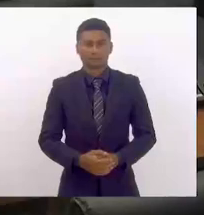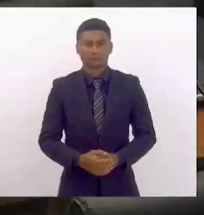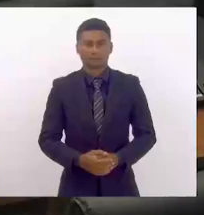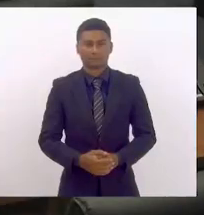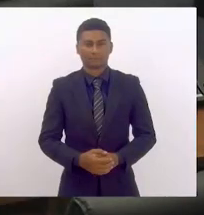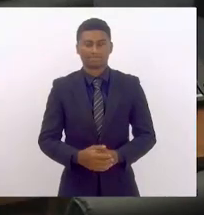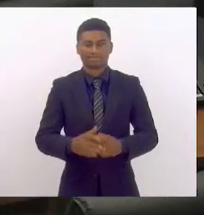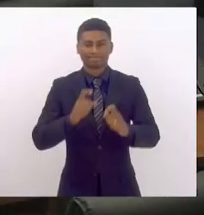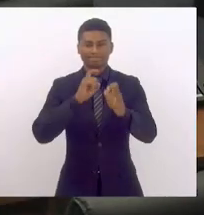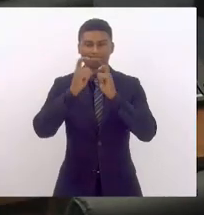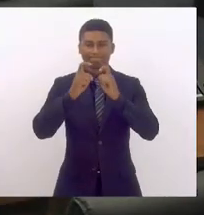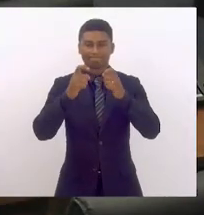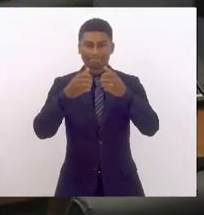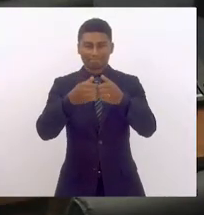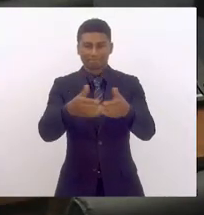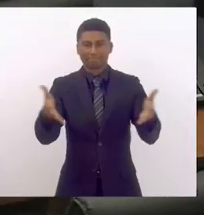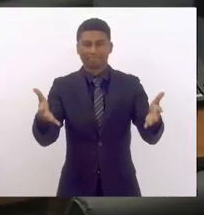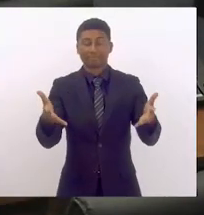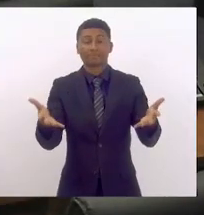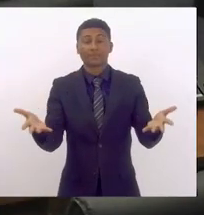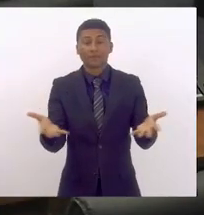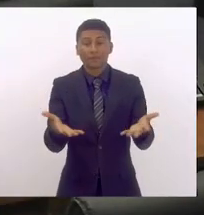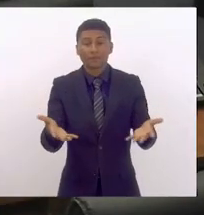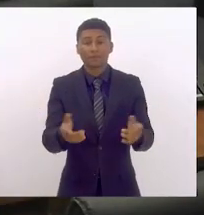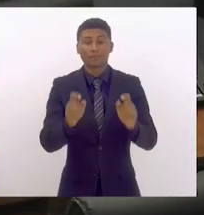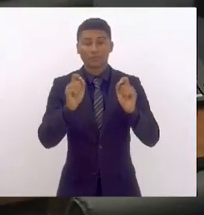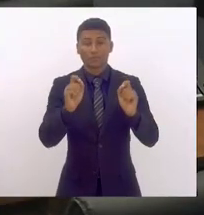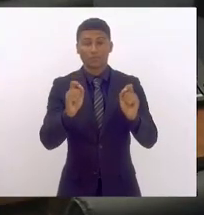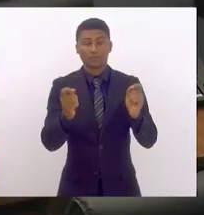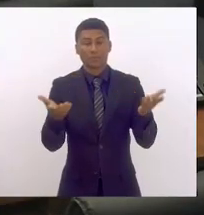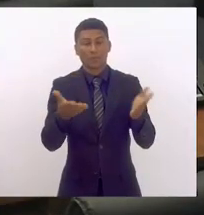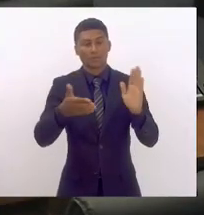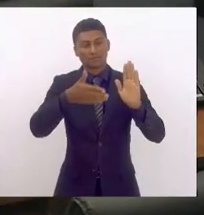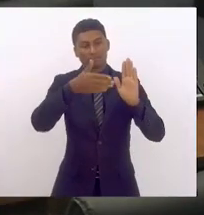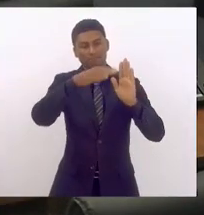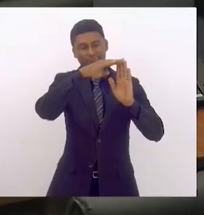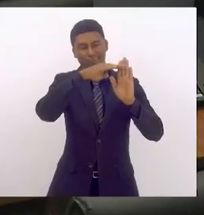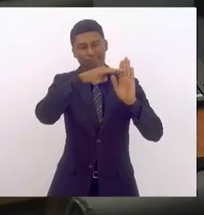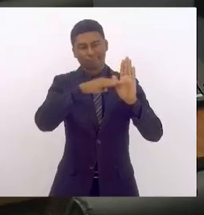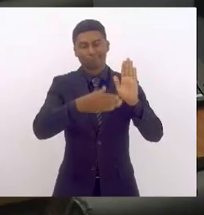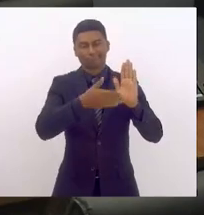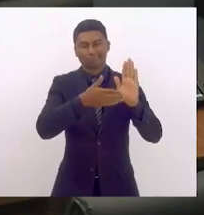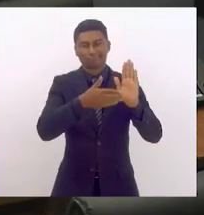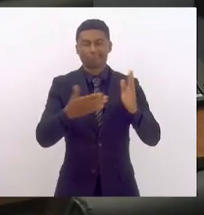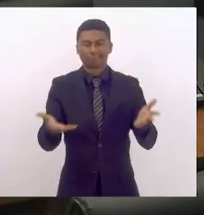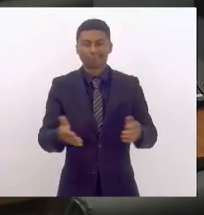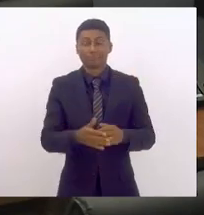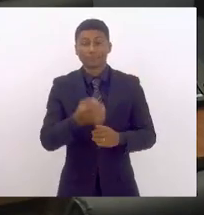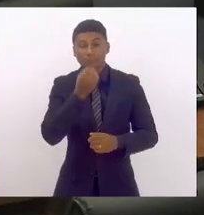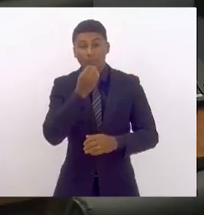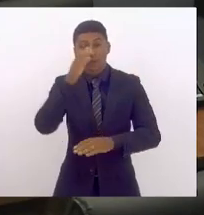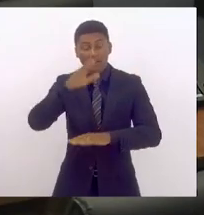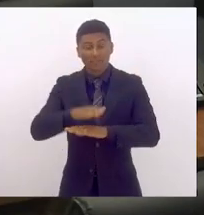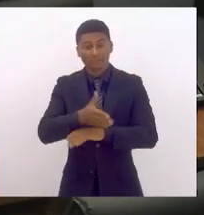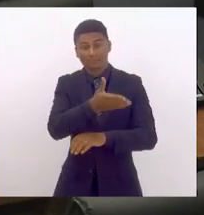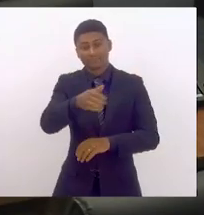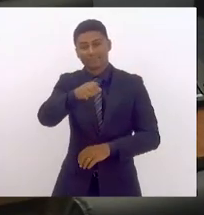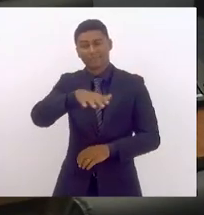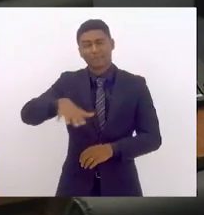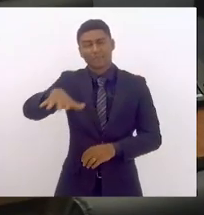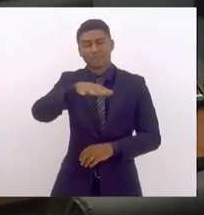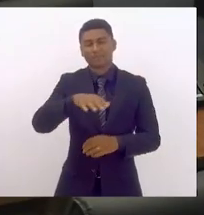está reaberta sessão passa-se a ordem do dia boa tarde a todas e todos Boa tarde